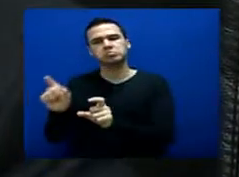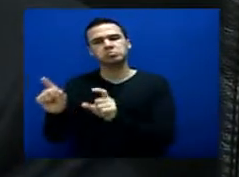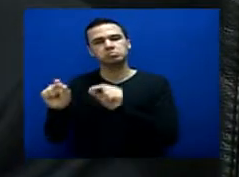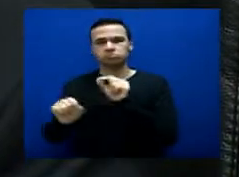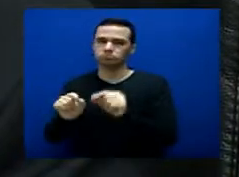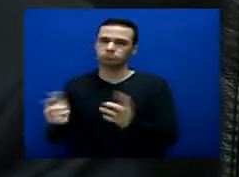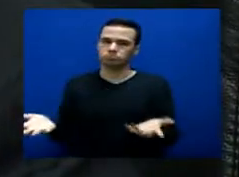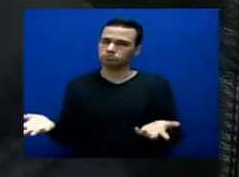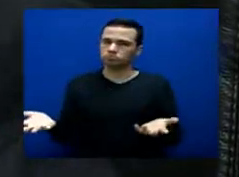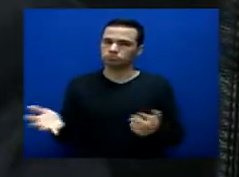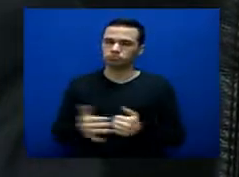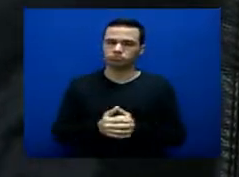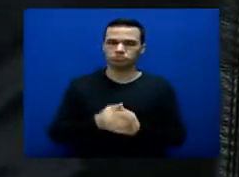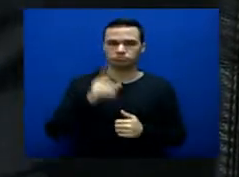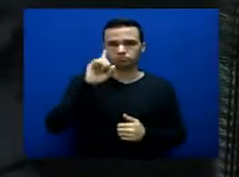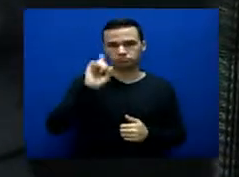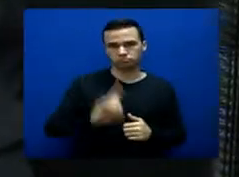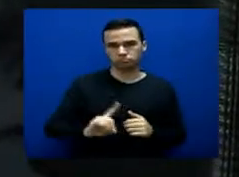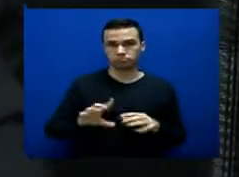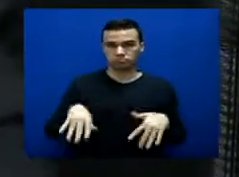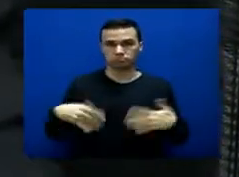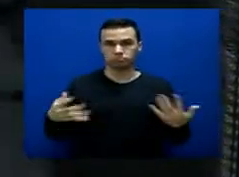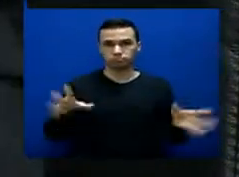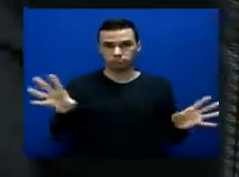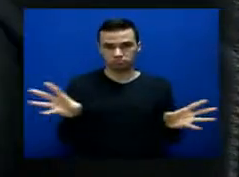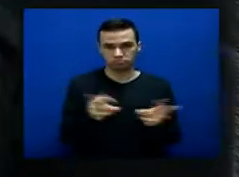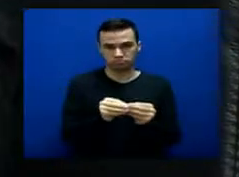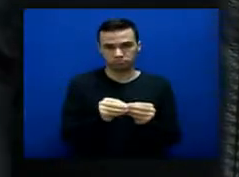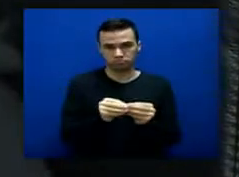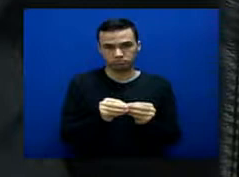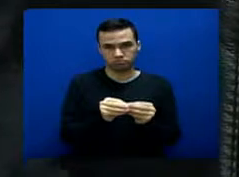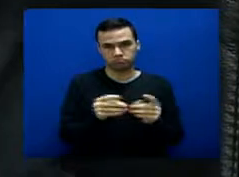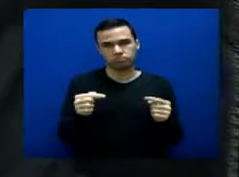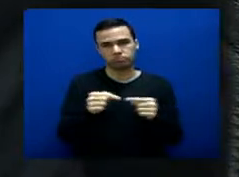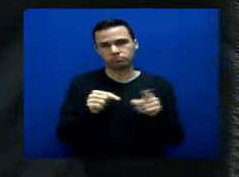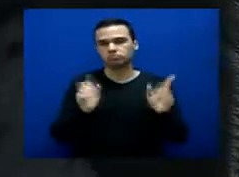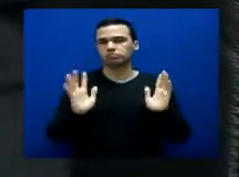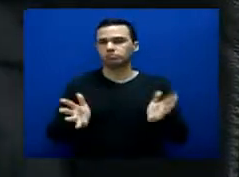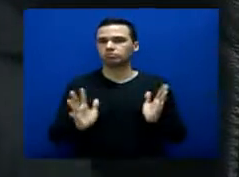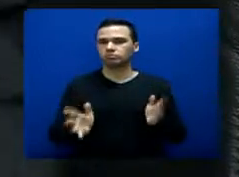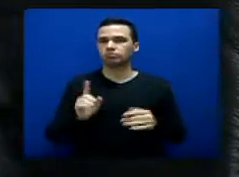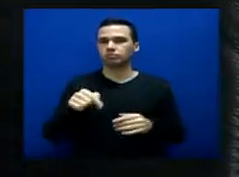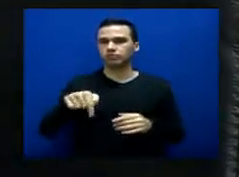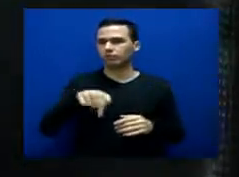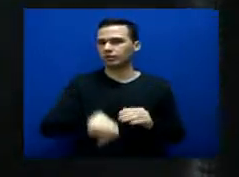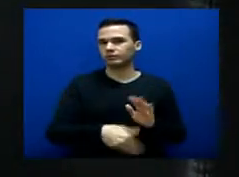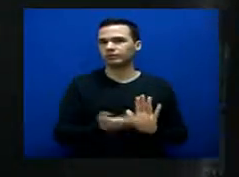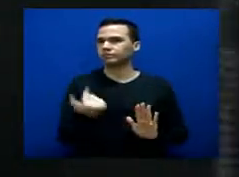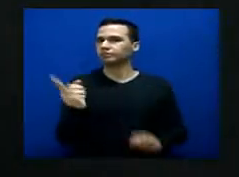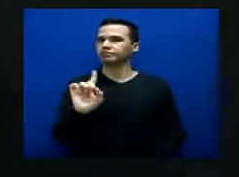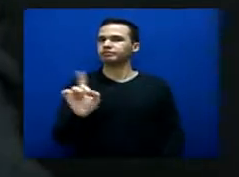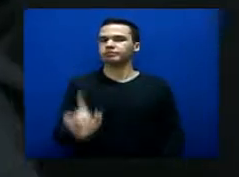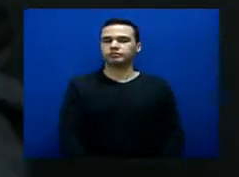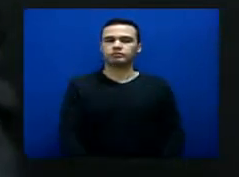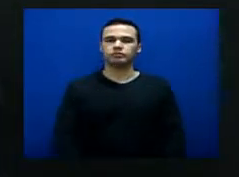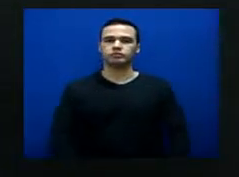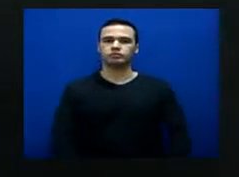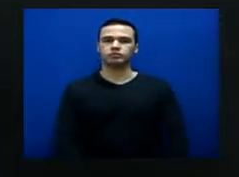não. Portanto, vereador, por essa e outra razão que já expus aqui, não retirarei a emenda.